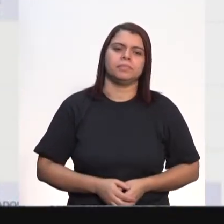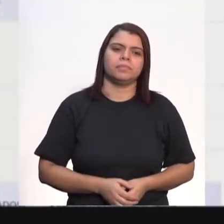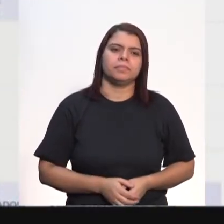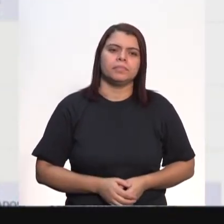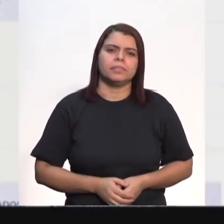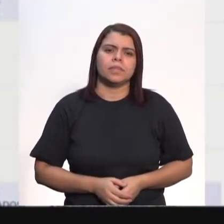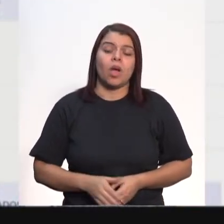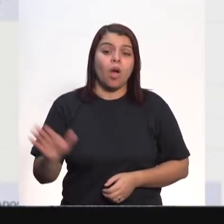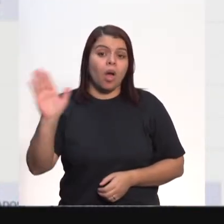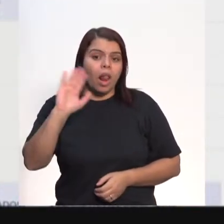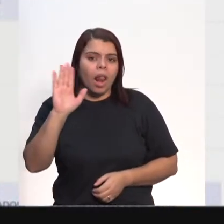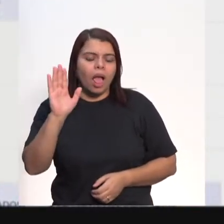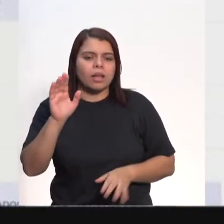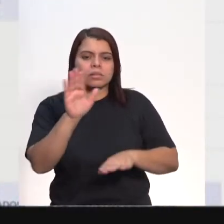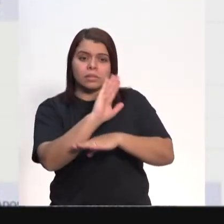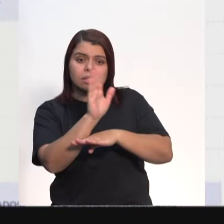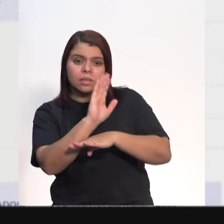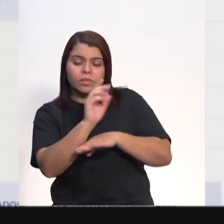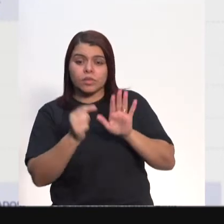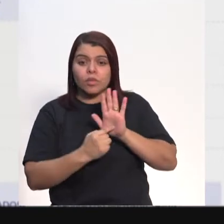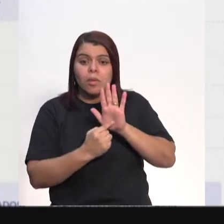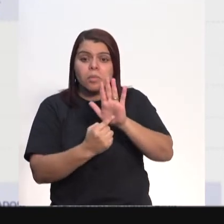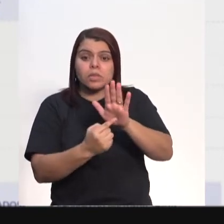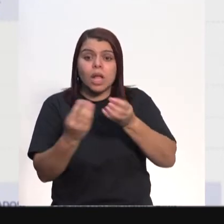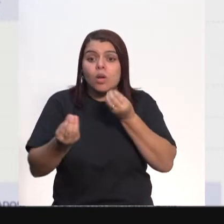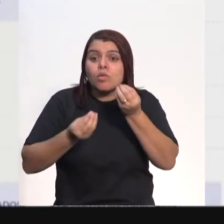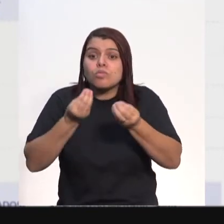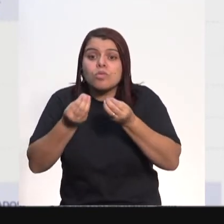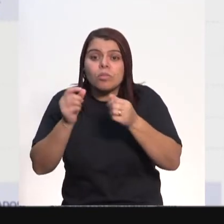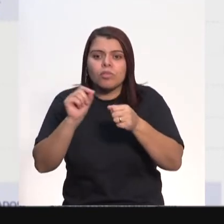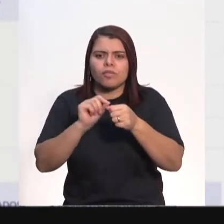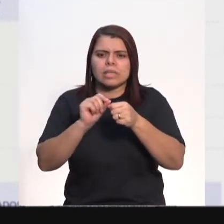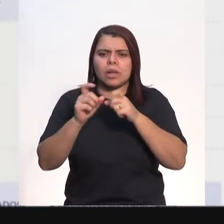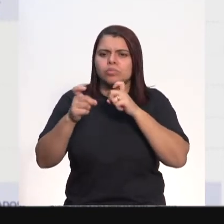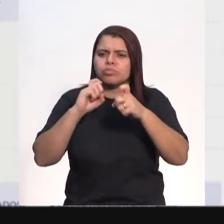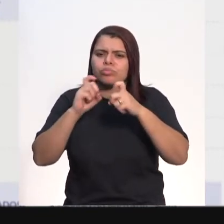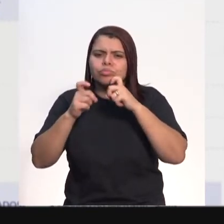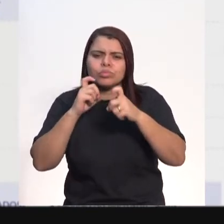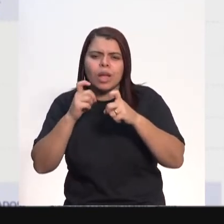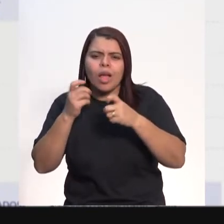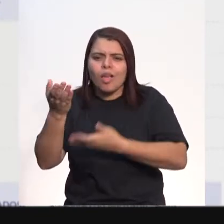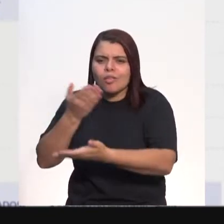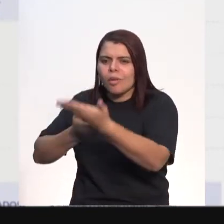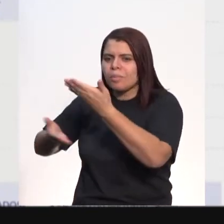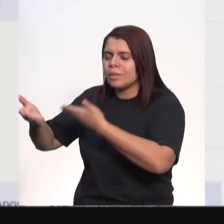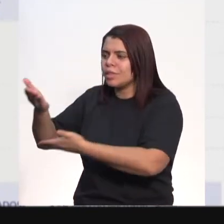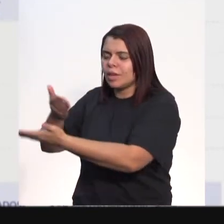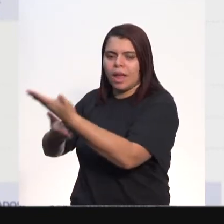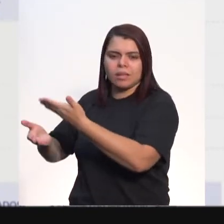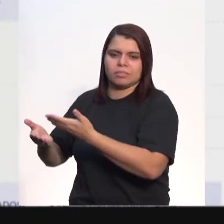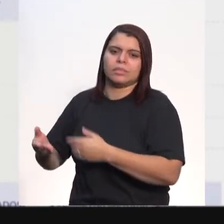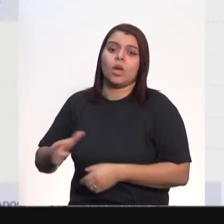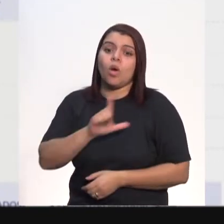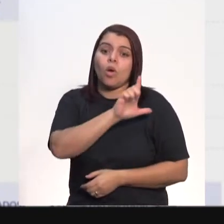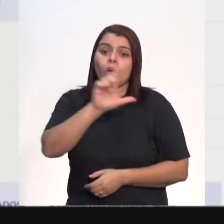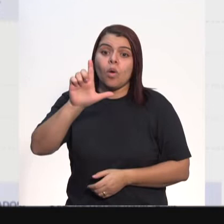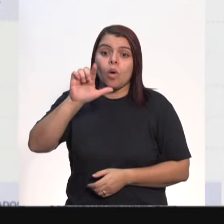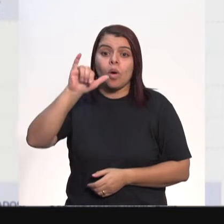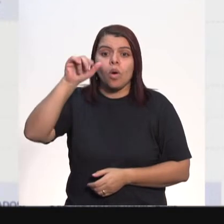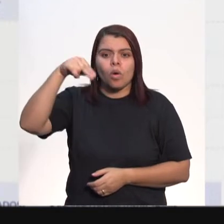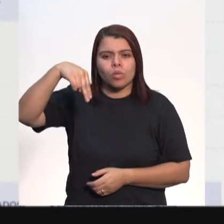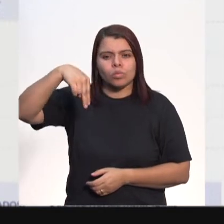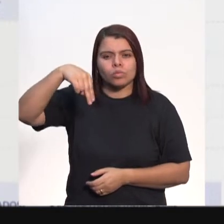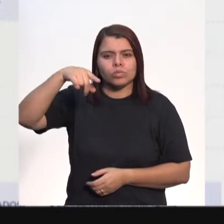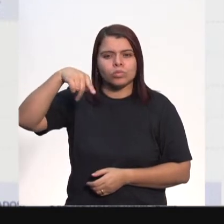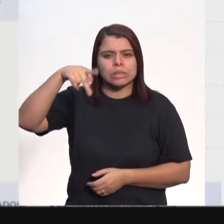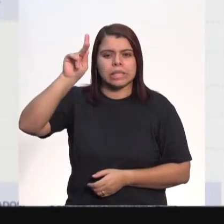Olá, nesse vídeo vou mostrar como criar uma reunião e compartilhar o link, não sendo necessário colocar todo